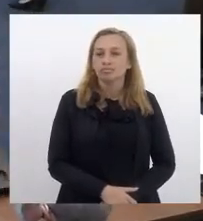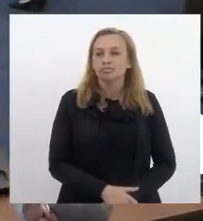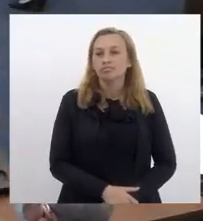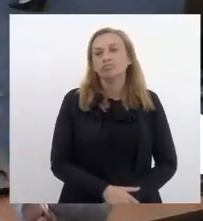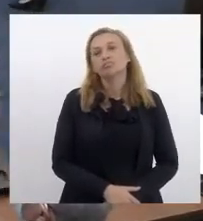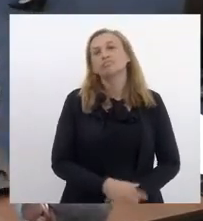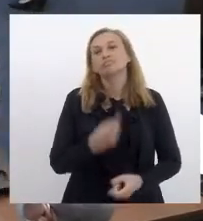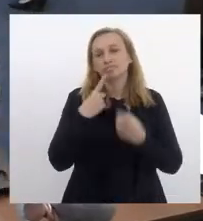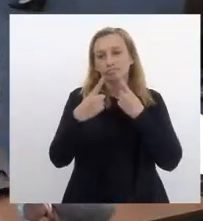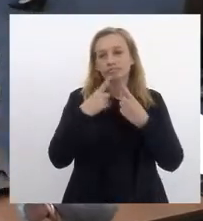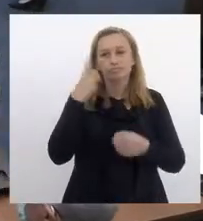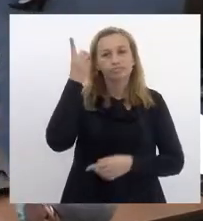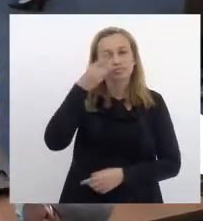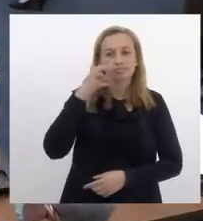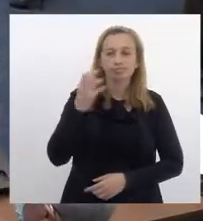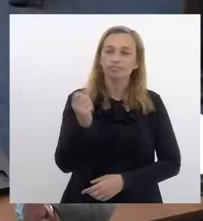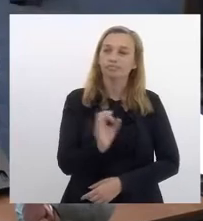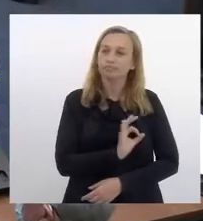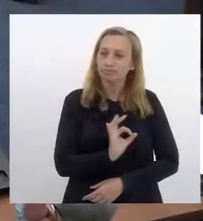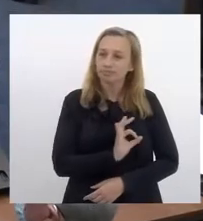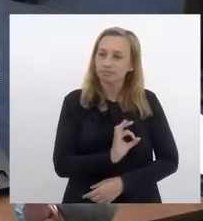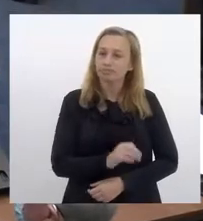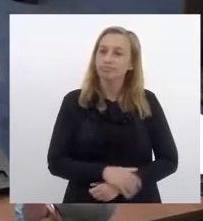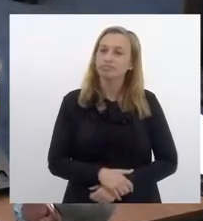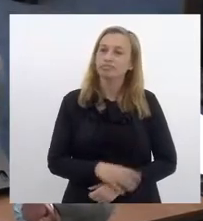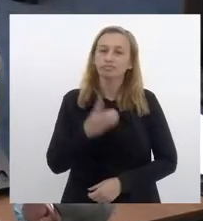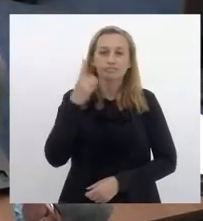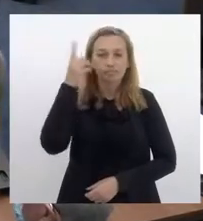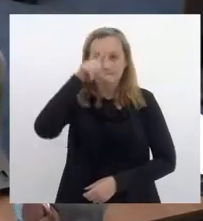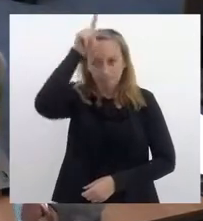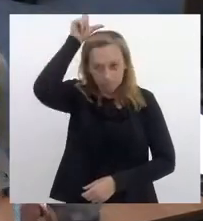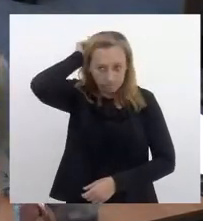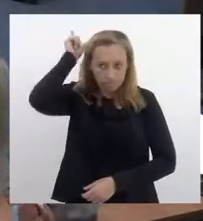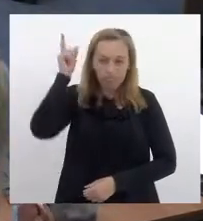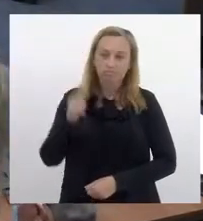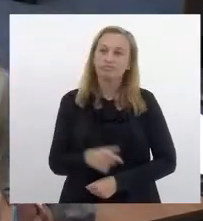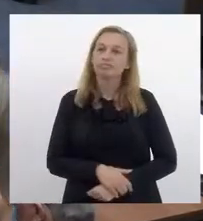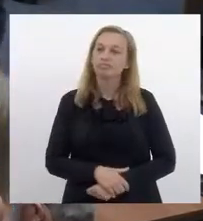Para discussão, deputada Marta está escrita. Deputado Luiz Paulo.